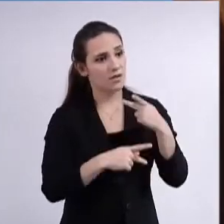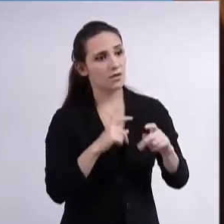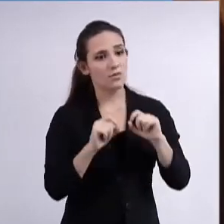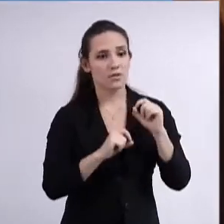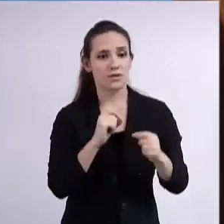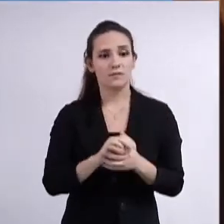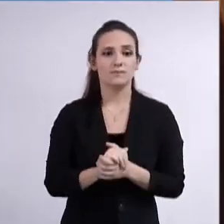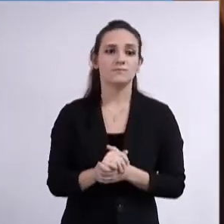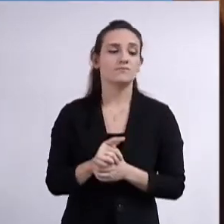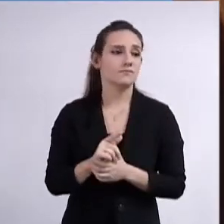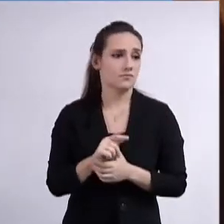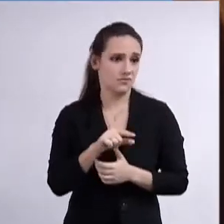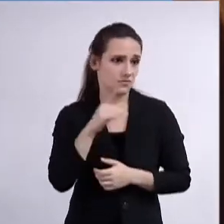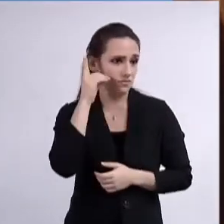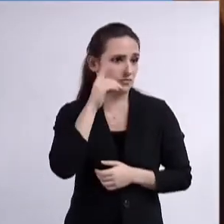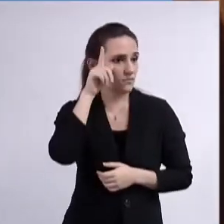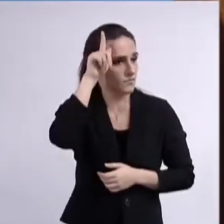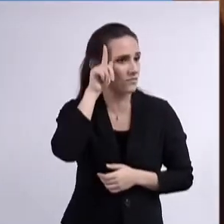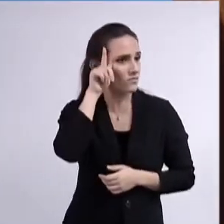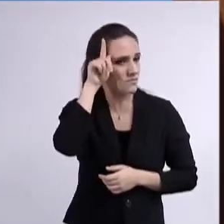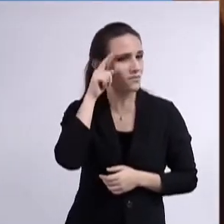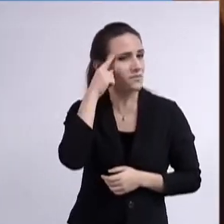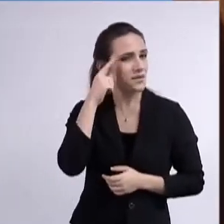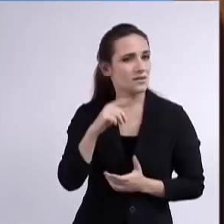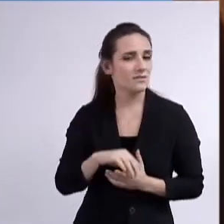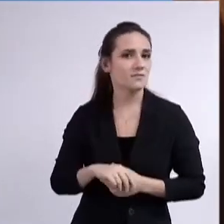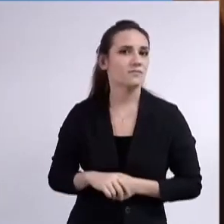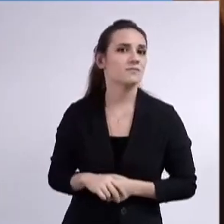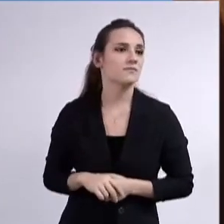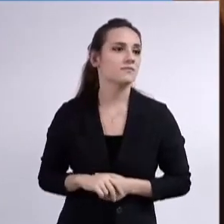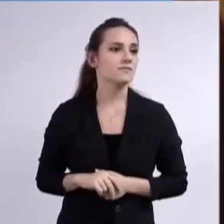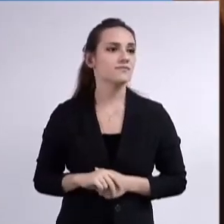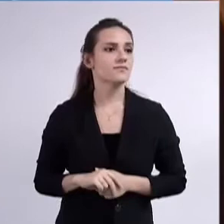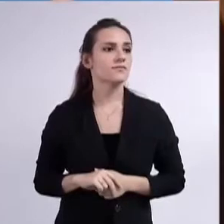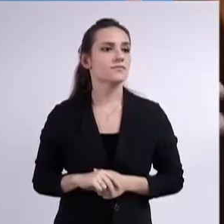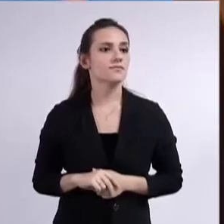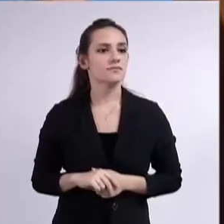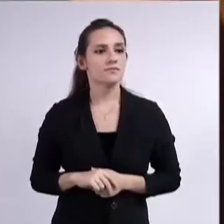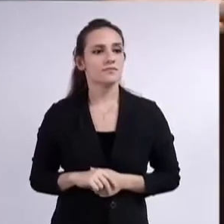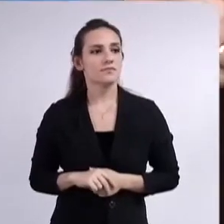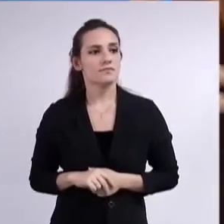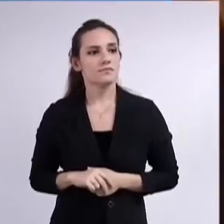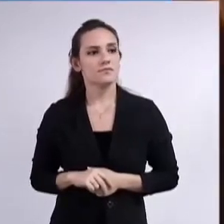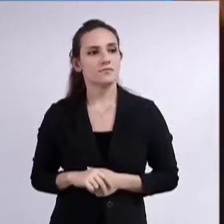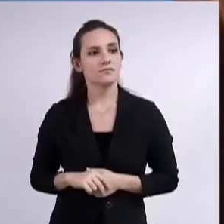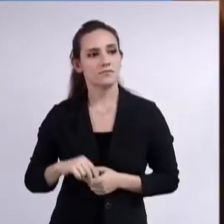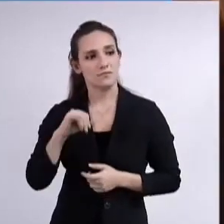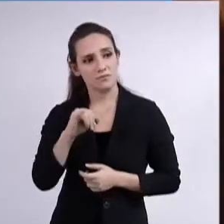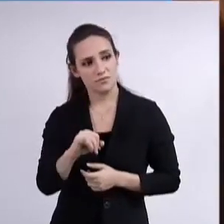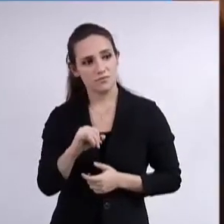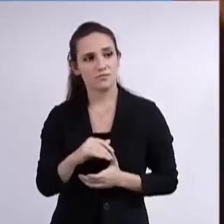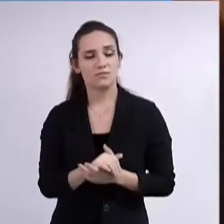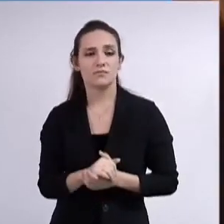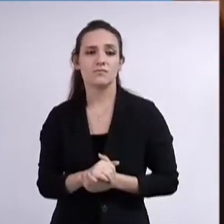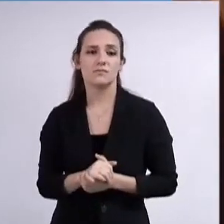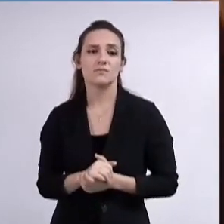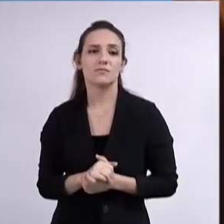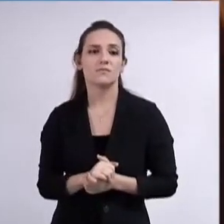dizer, deputado Gerson, Vossa Excelência já imaginou se nós tivéssemos as condições de